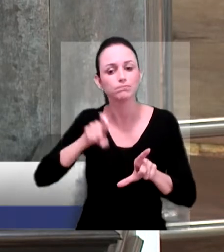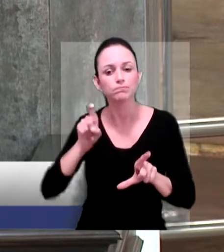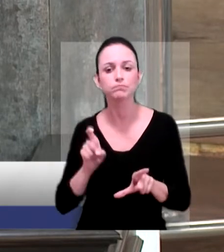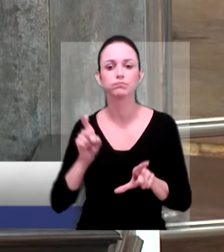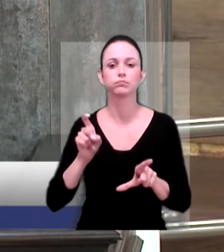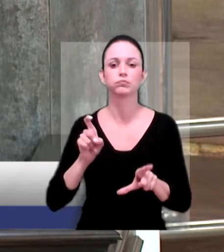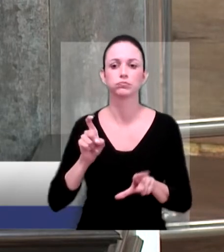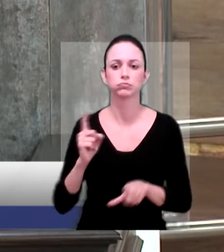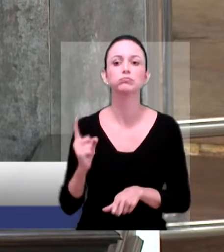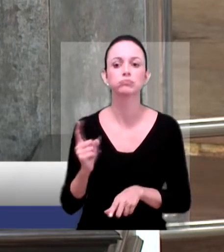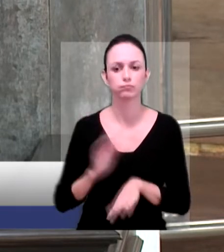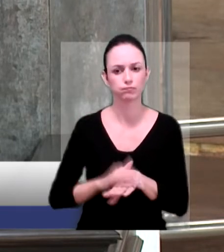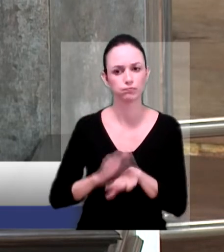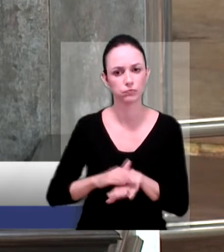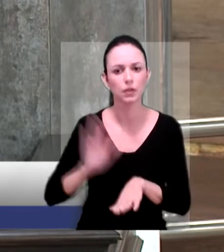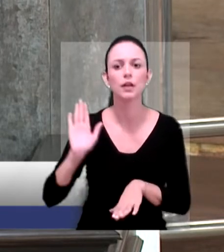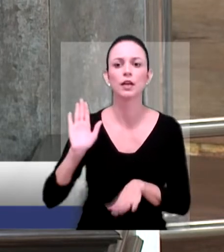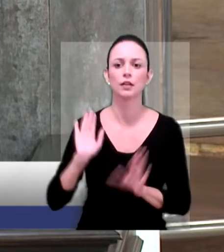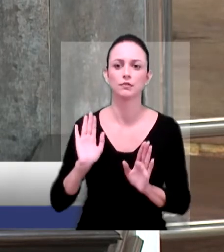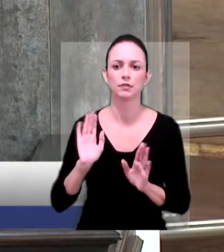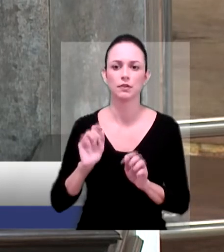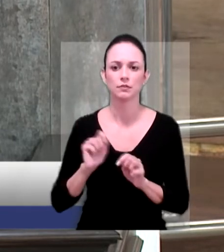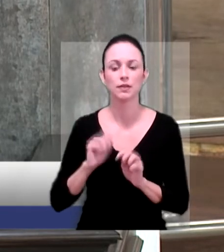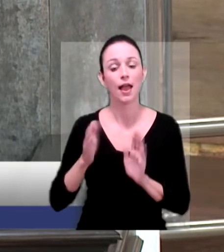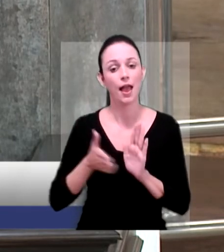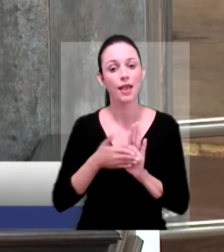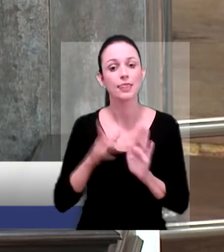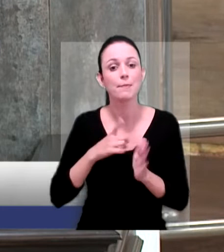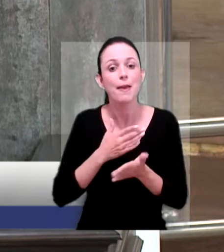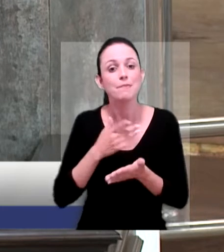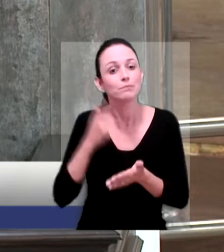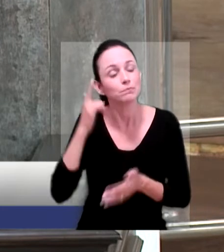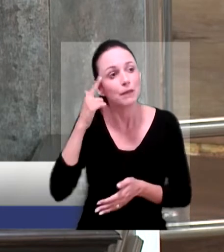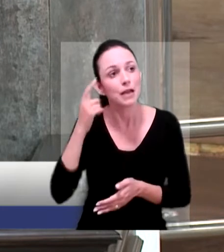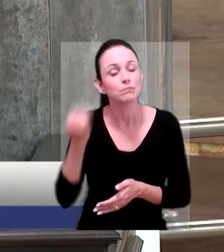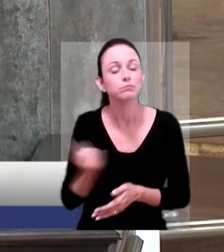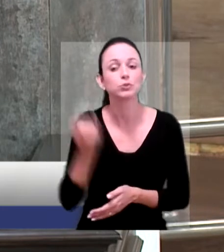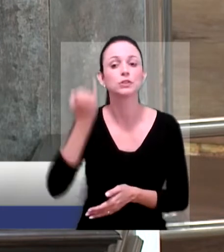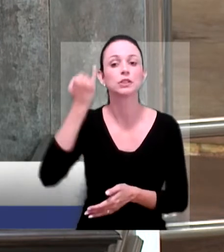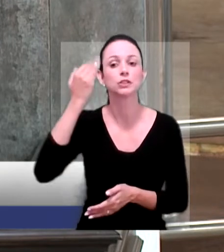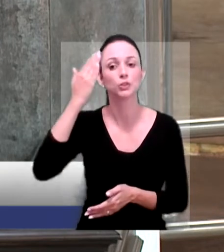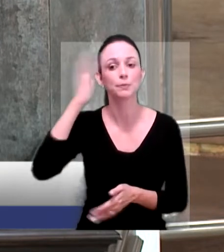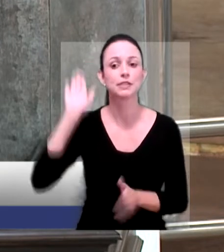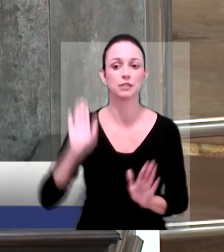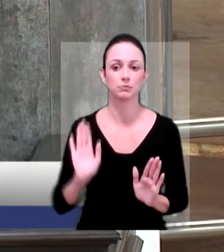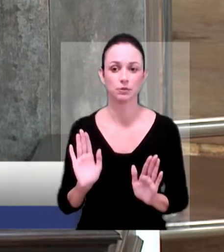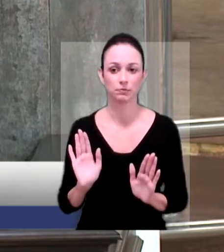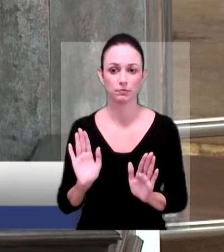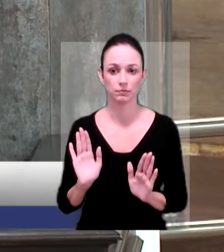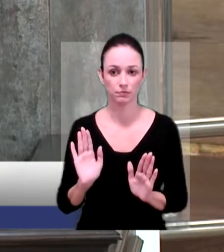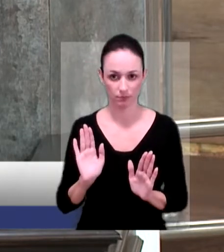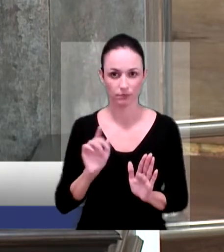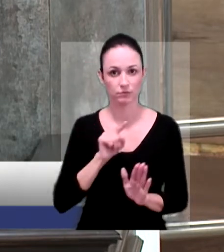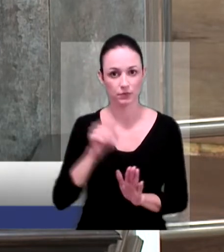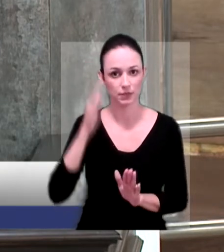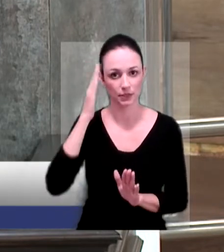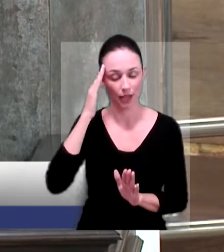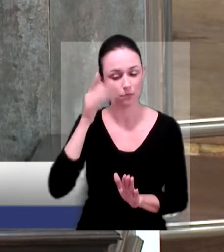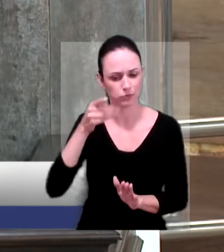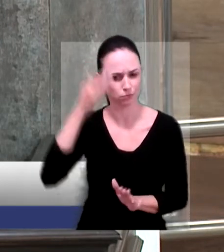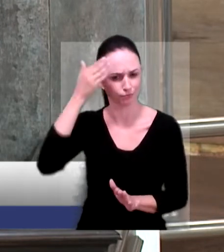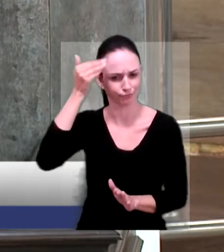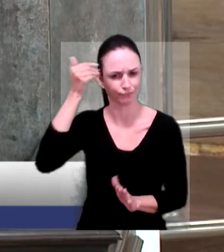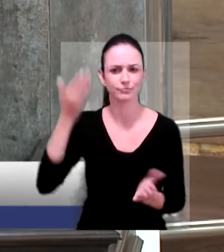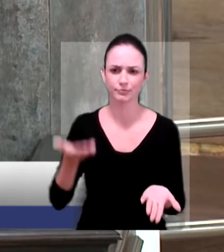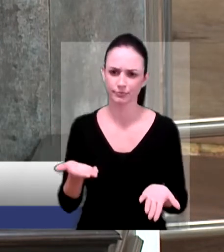princípios que fazem com que essa casa não seja submetida ao Poder Executivo. Acredito que o senhor, com a sabedoria que tem, e com a equipe que assim o